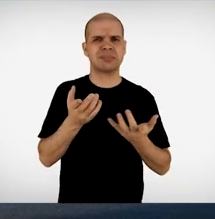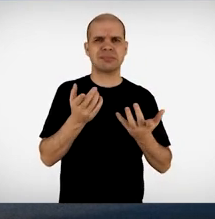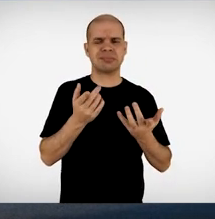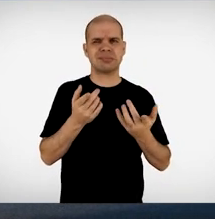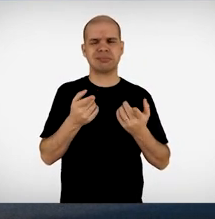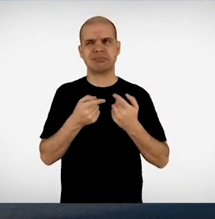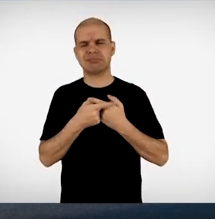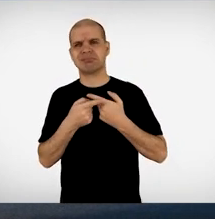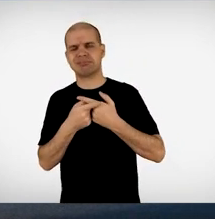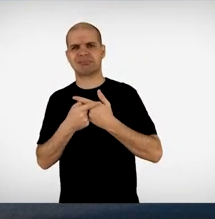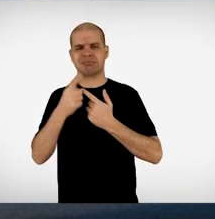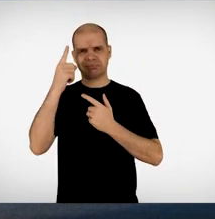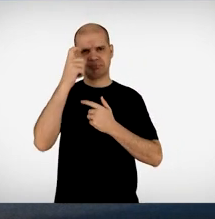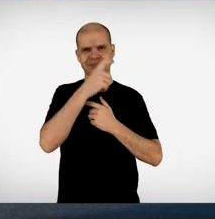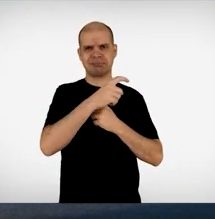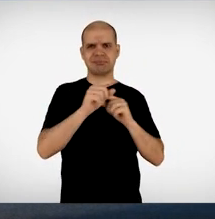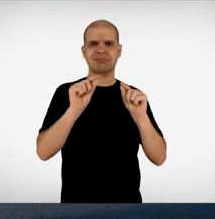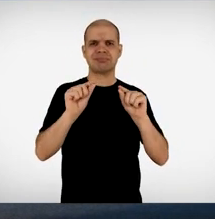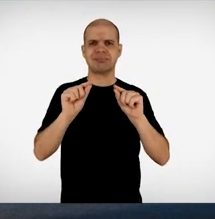esse personagem.